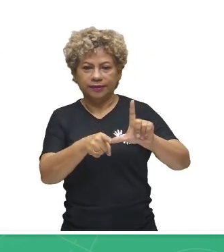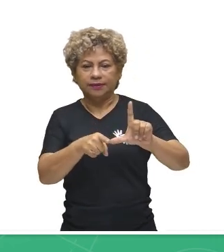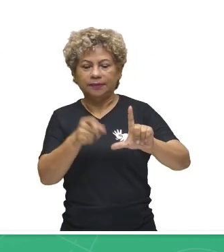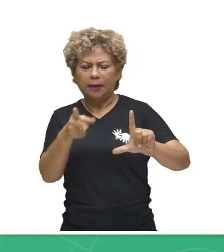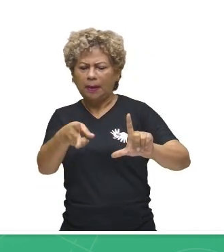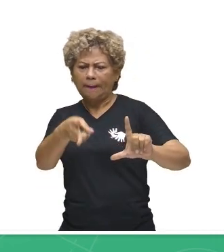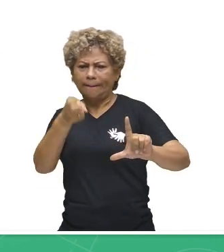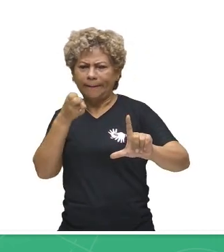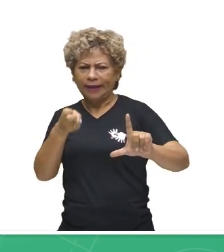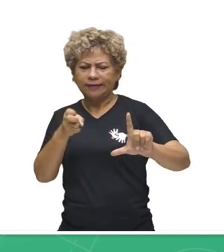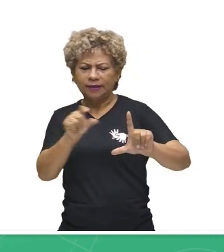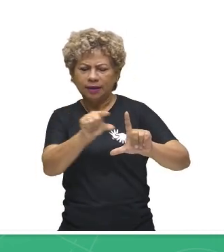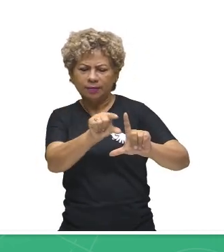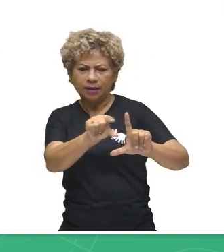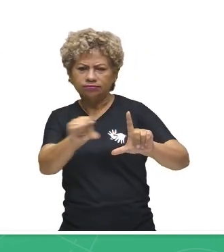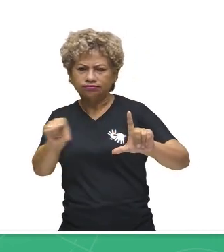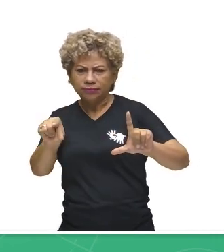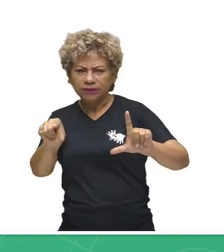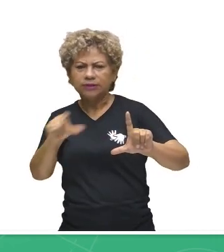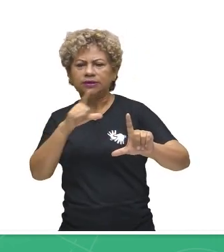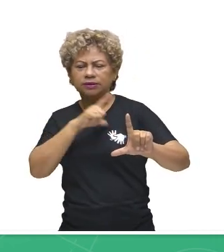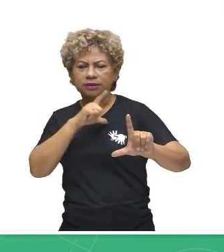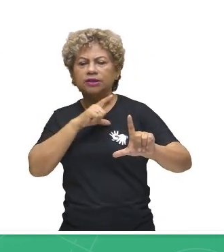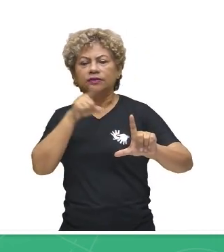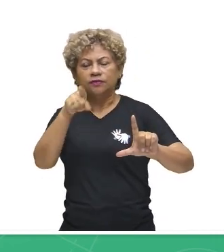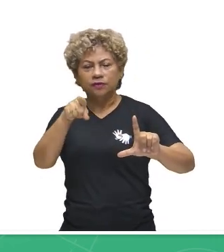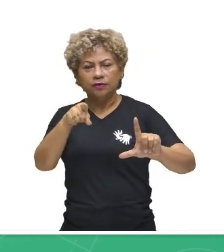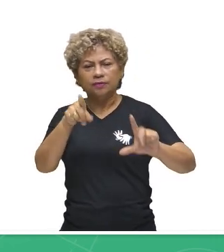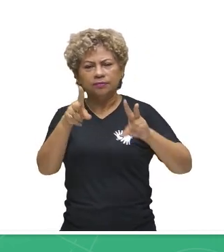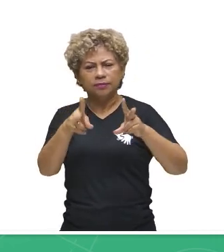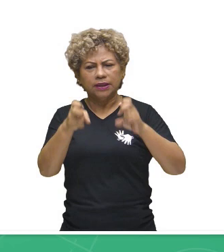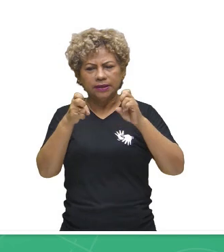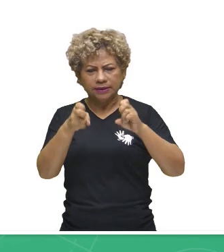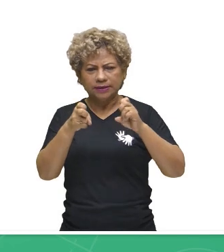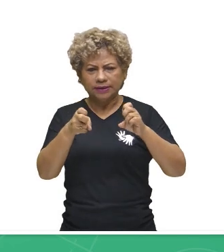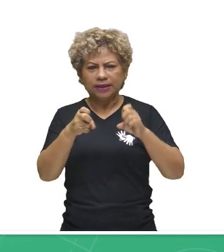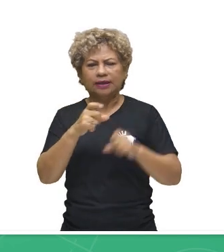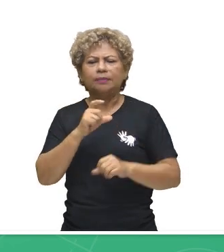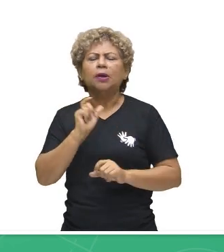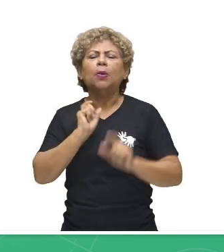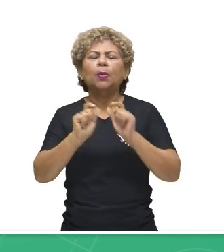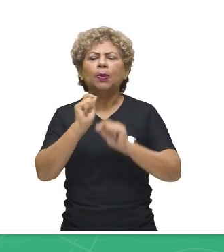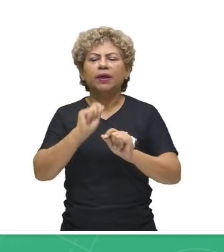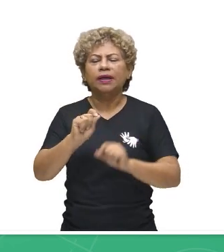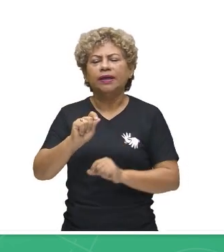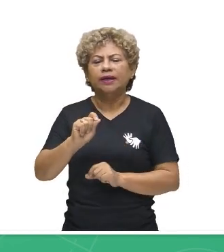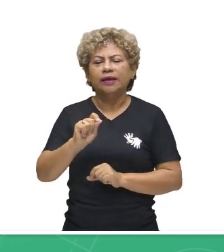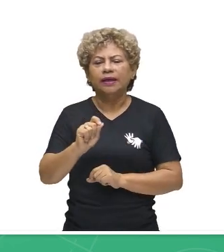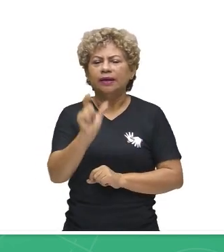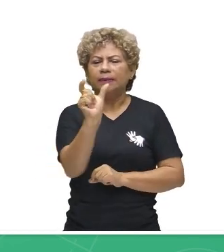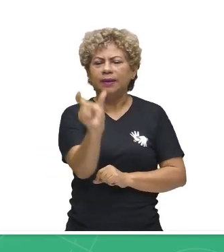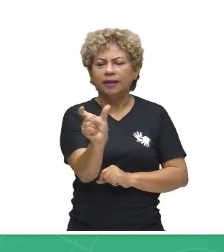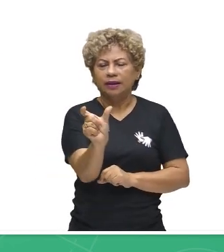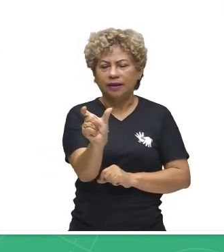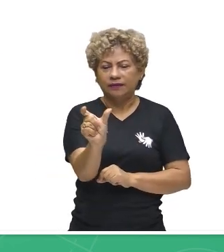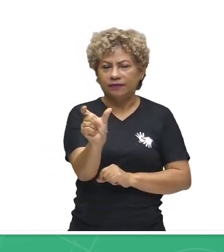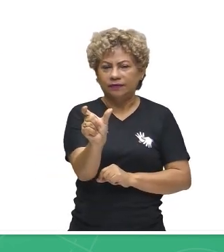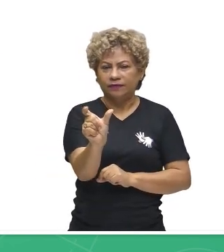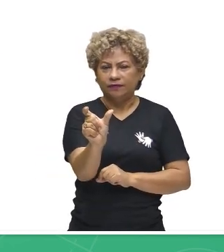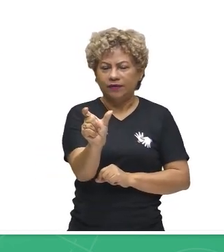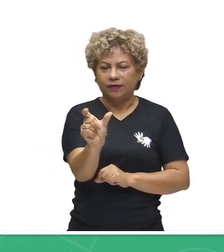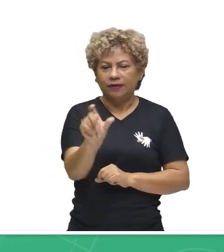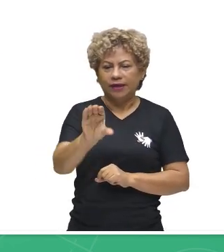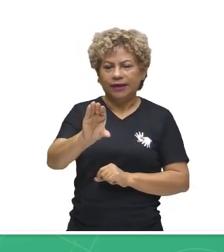Vejam que eu tenho a função, ela é chamada de crescente. Professora, por que ela é chamada